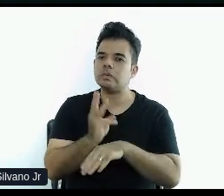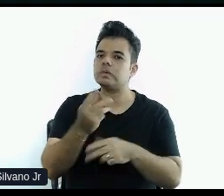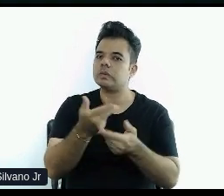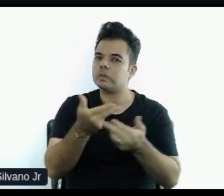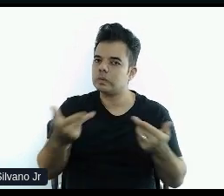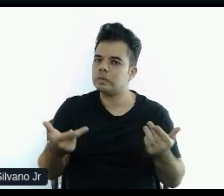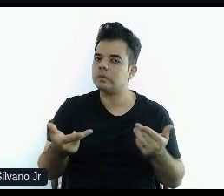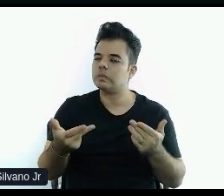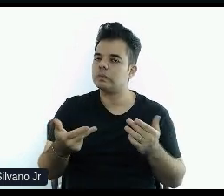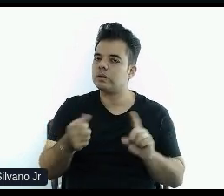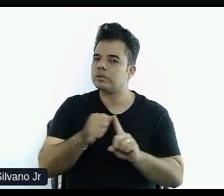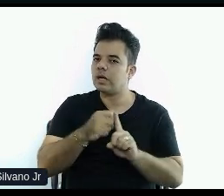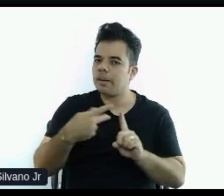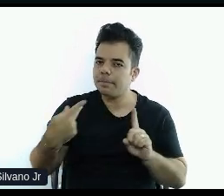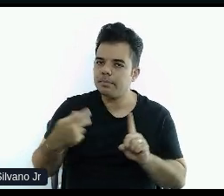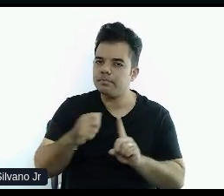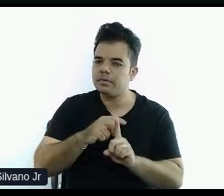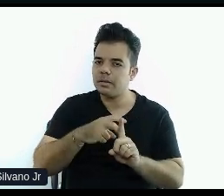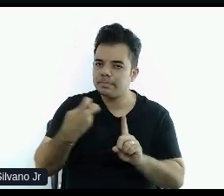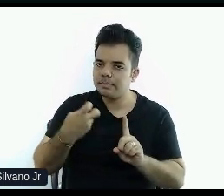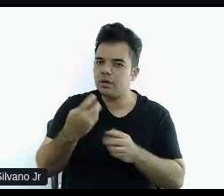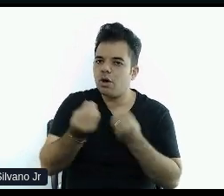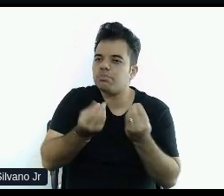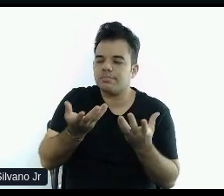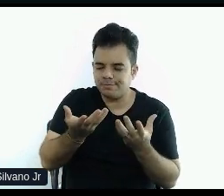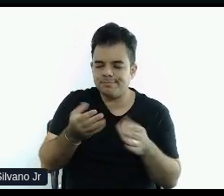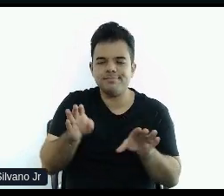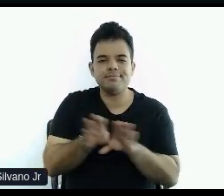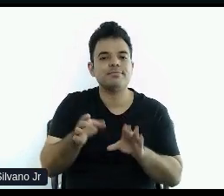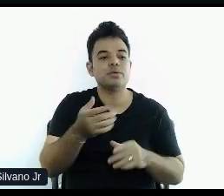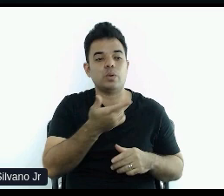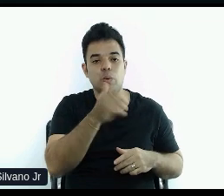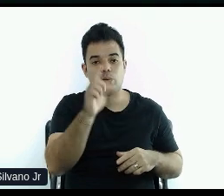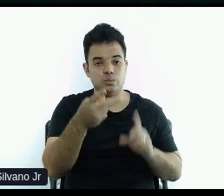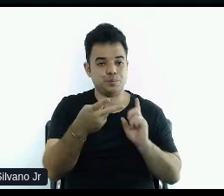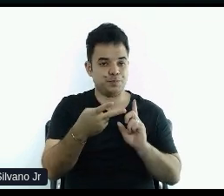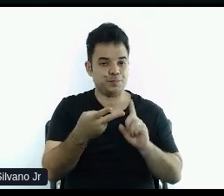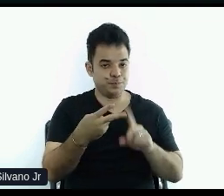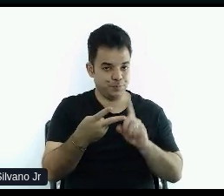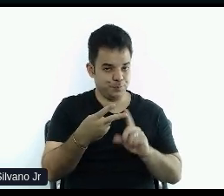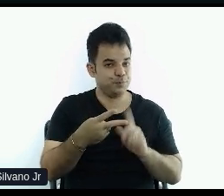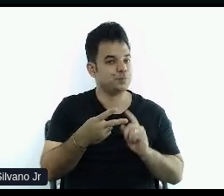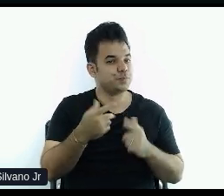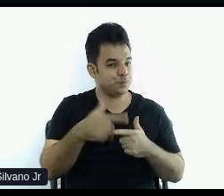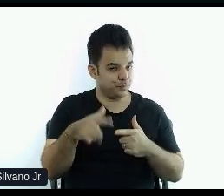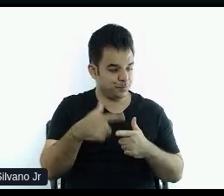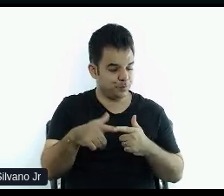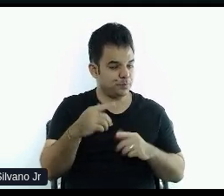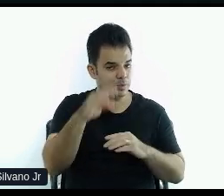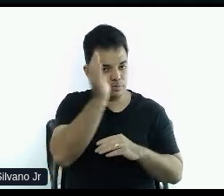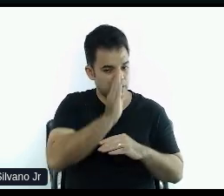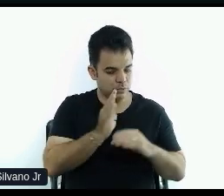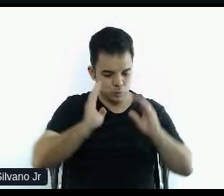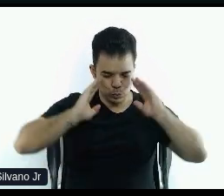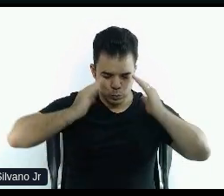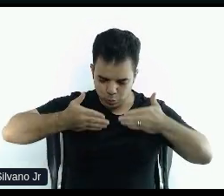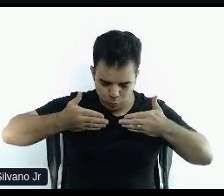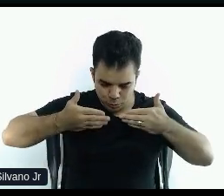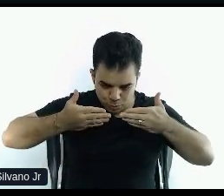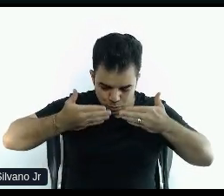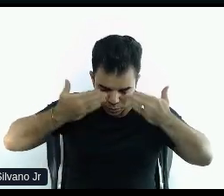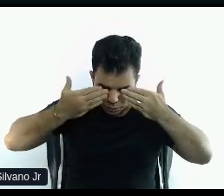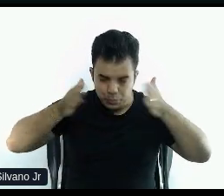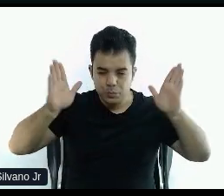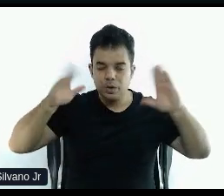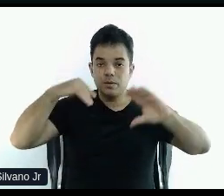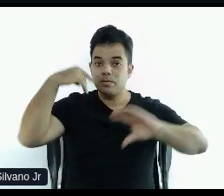importante a gente entender essa problemática. E uma outra problemática quando a gente sai do escopo do Brasil e olha para o mundo é